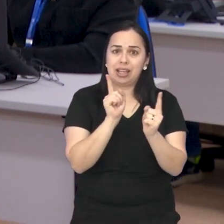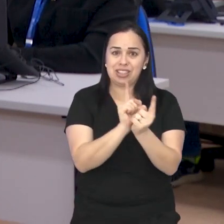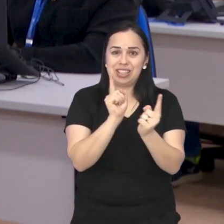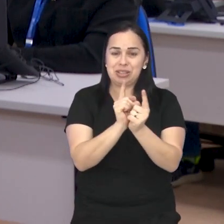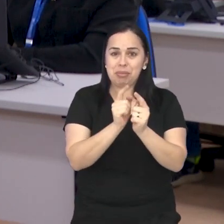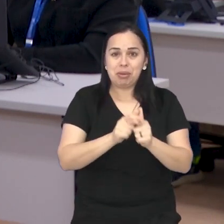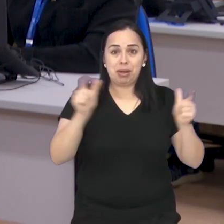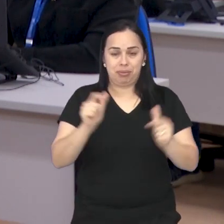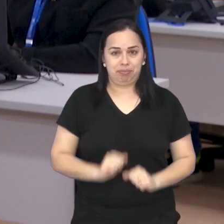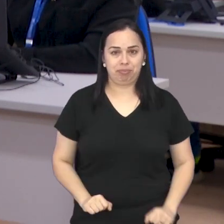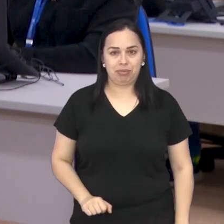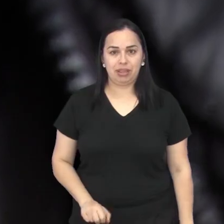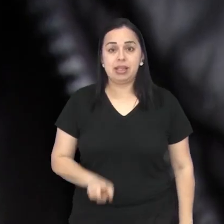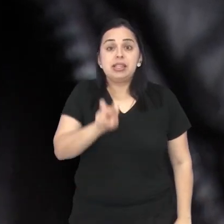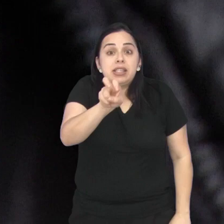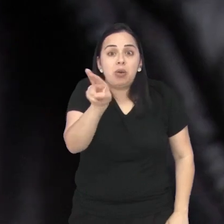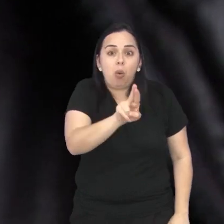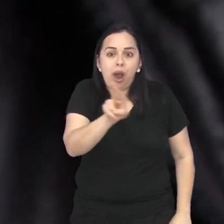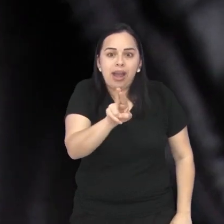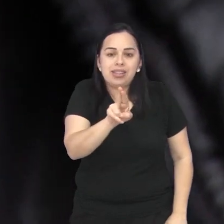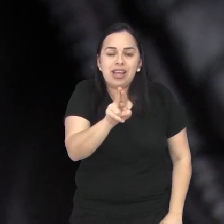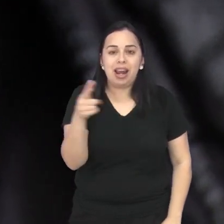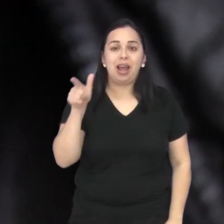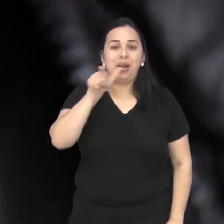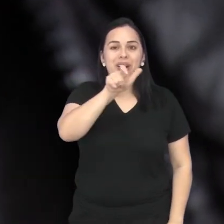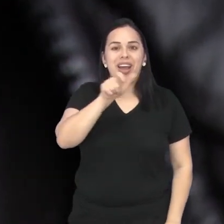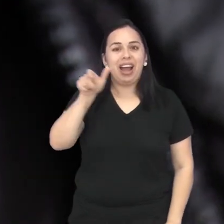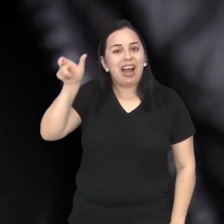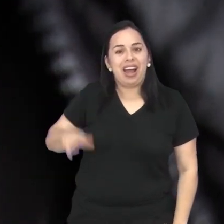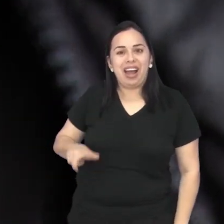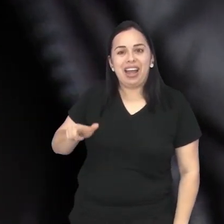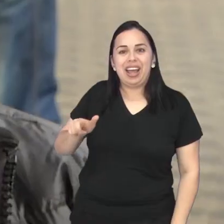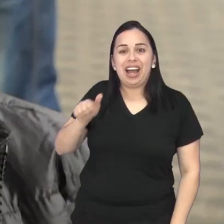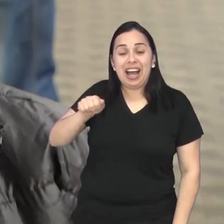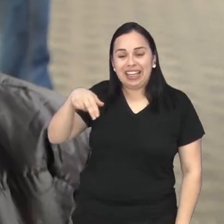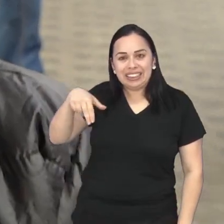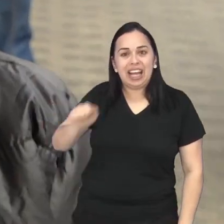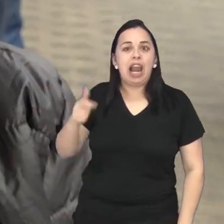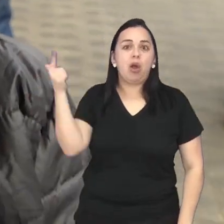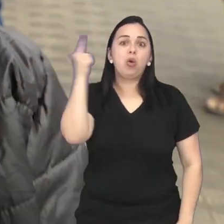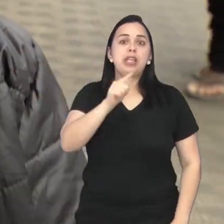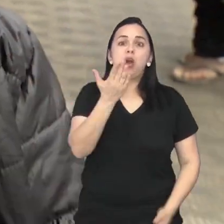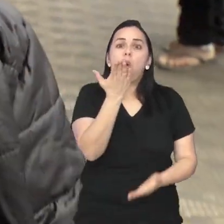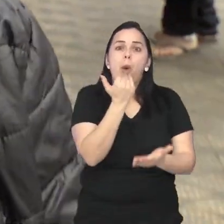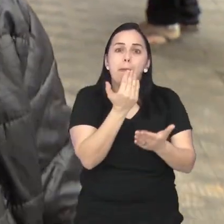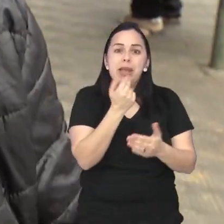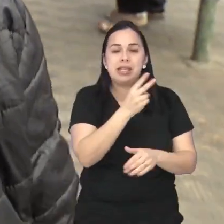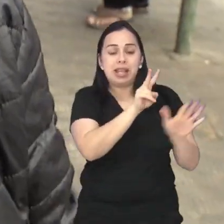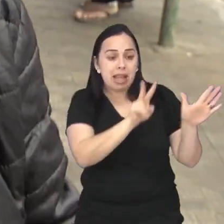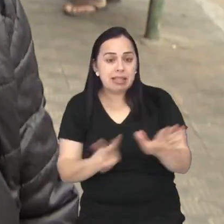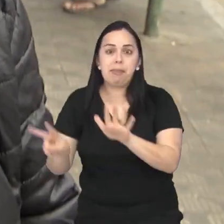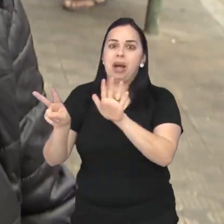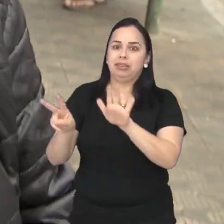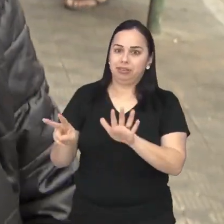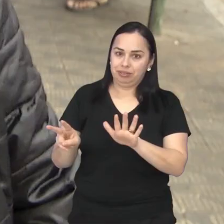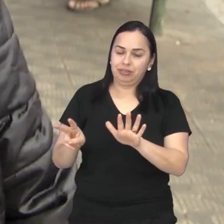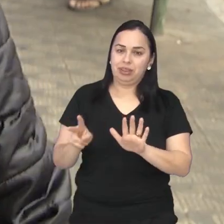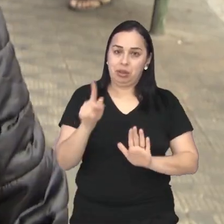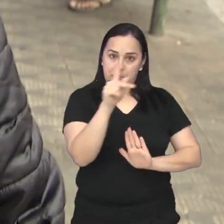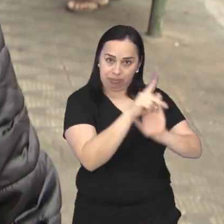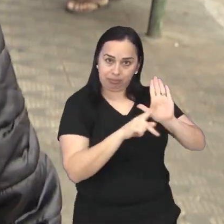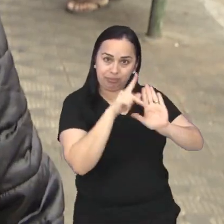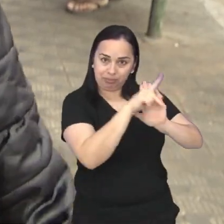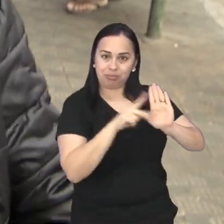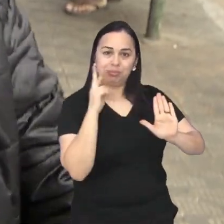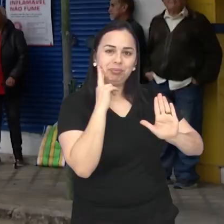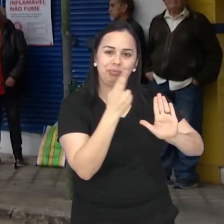solicitando ampliação do atendimento. 5 moedinhas de R$1 garantem uma refeição completa para a dona Ana de segunda